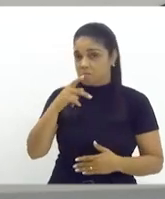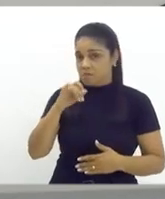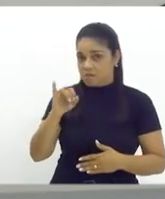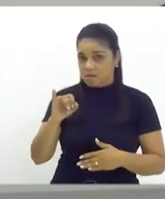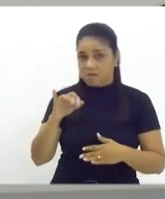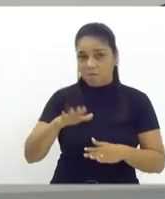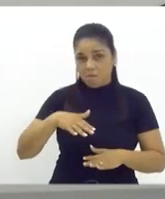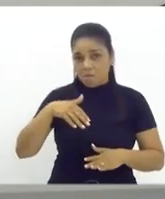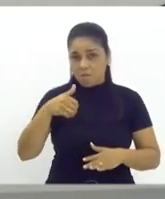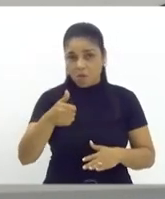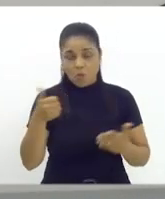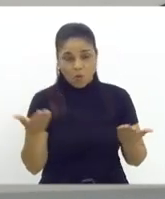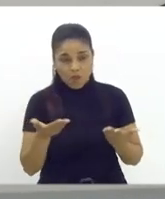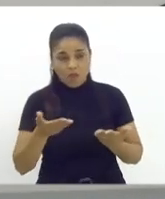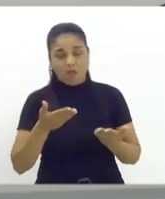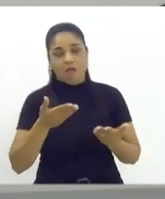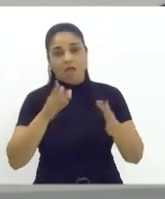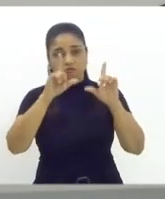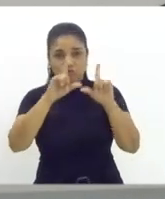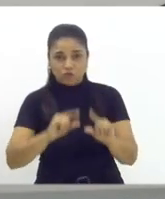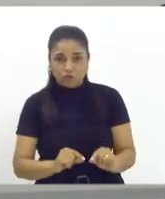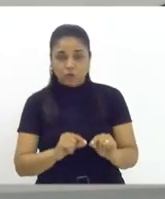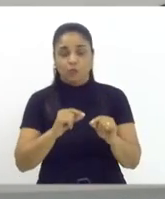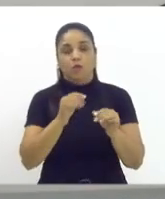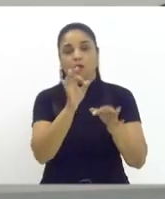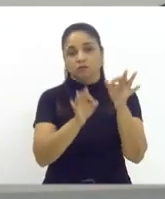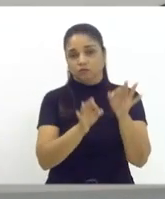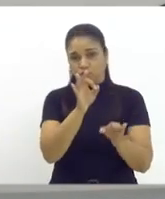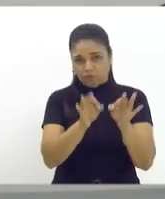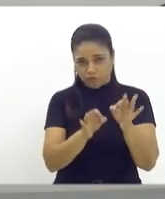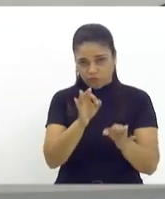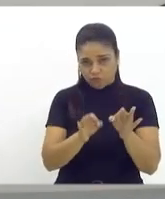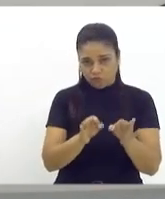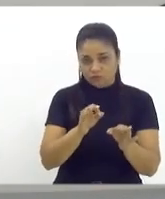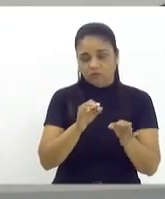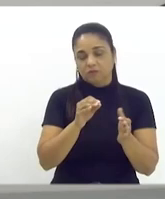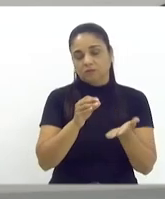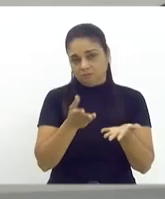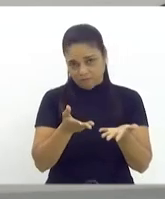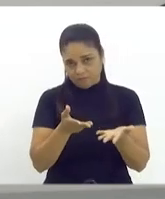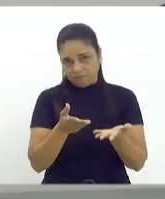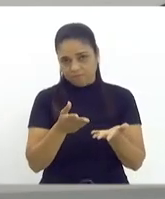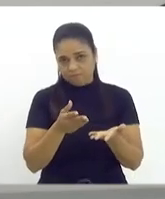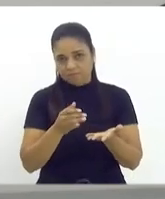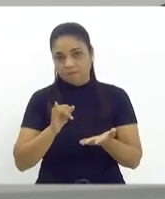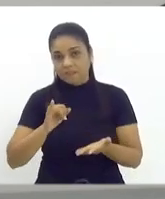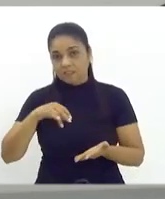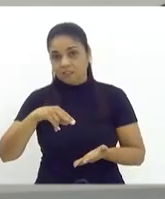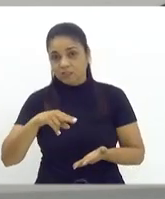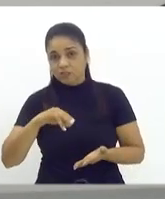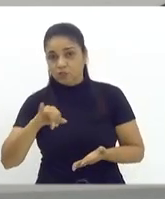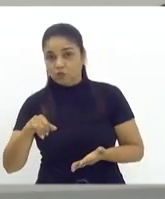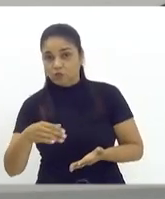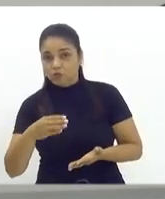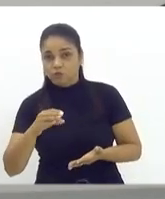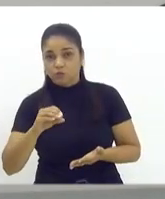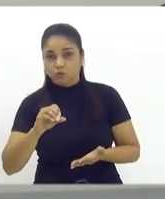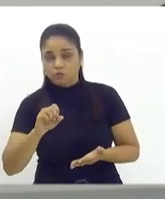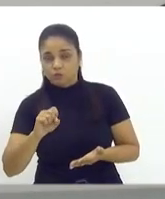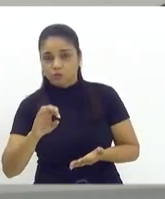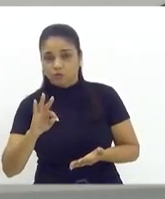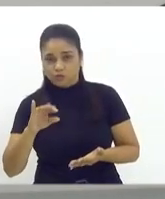finalizar a justiça que acontece e a preocupação desses números que que nos for o trago do Rio de Janeiro